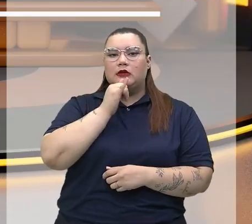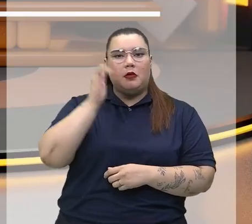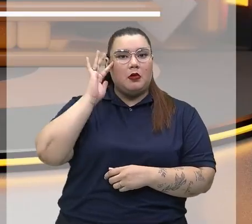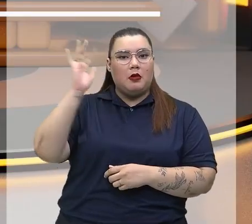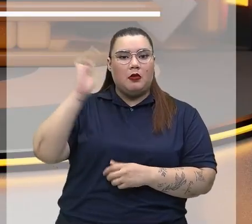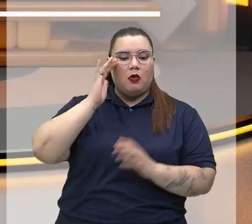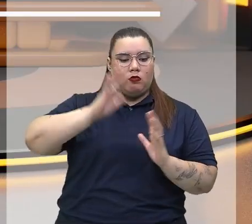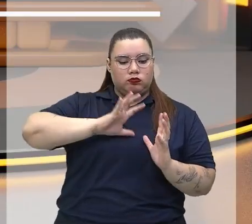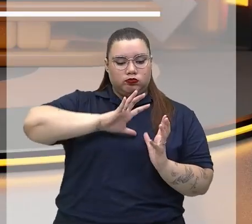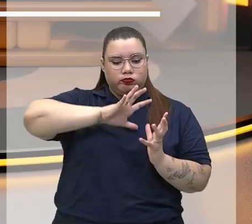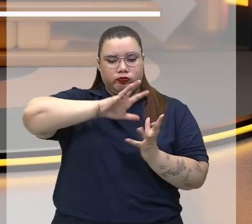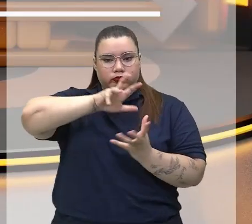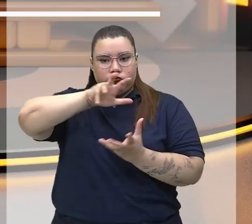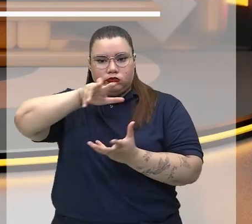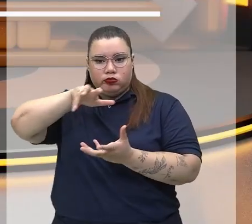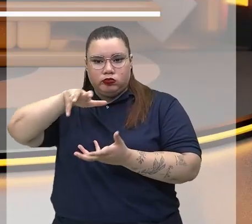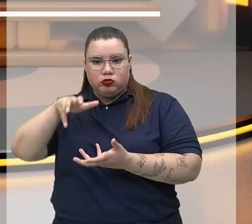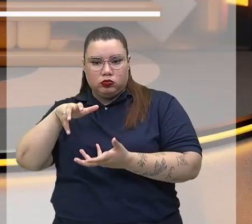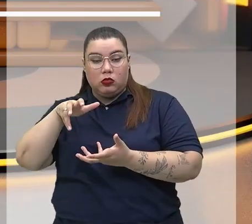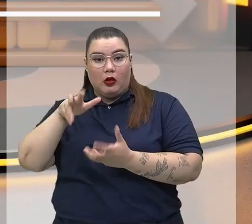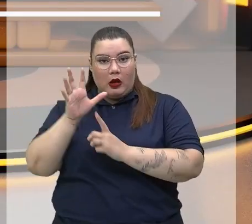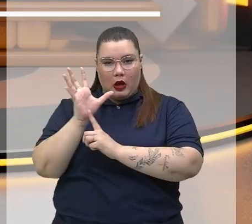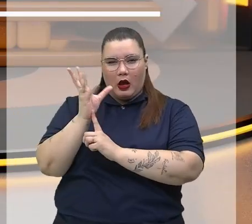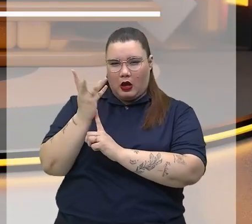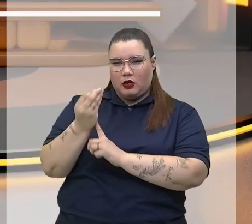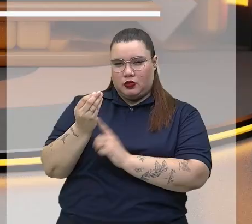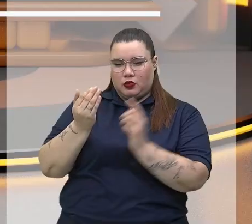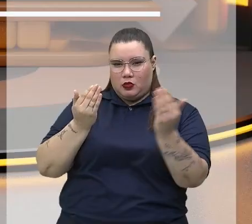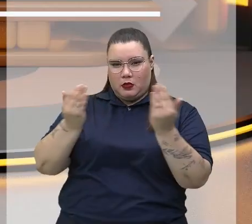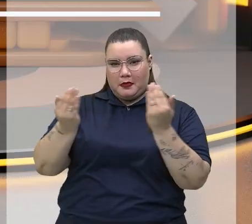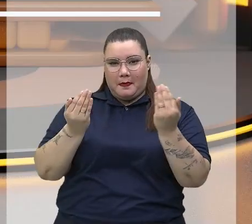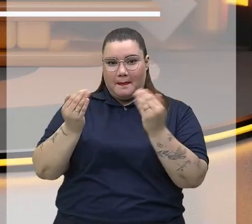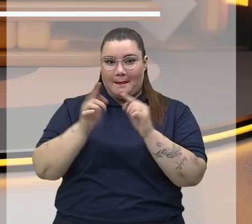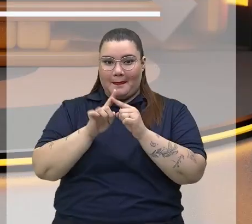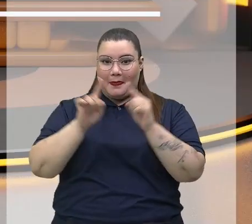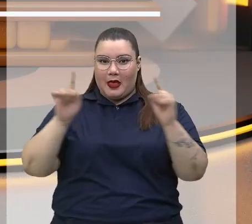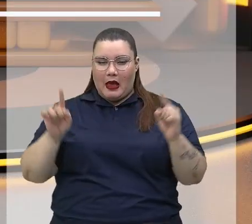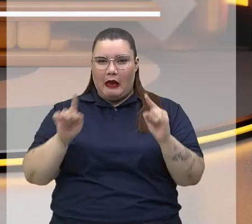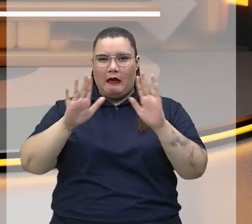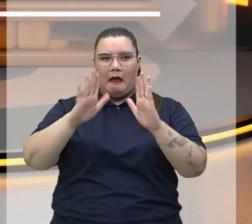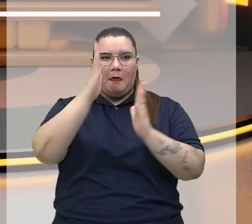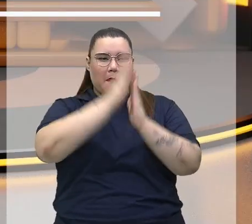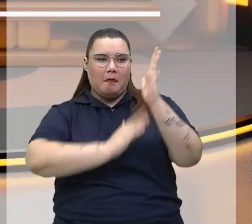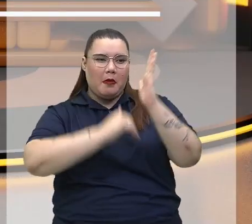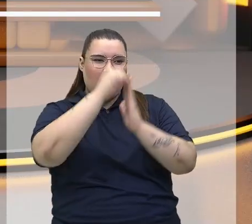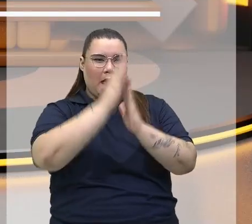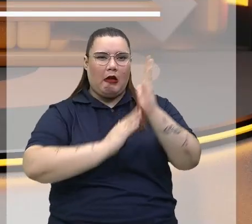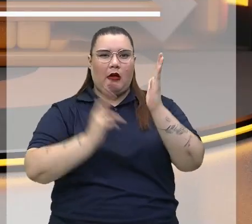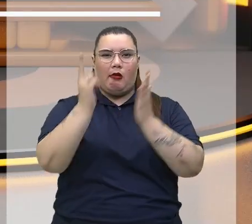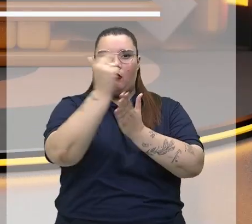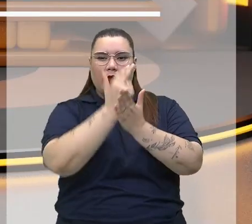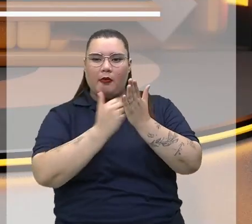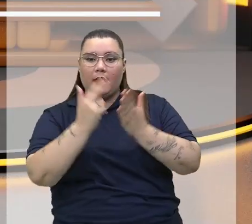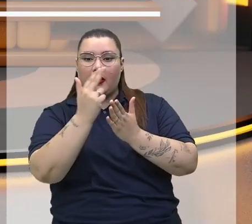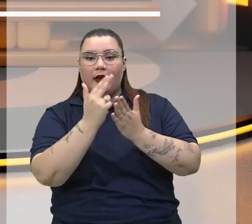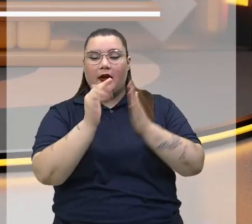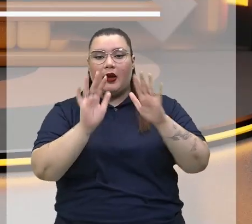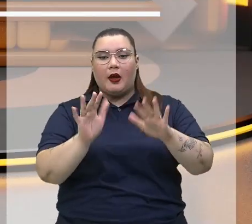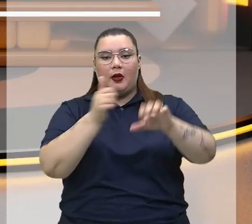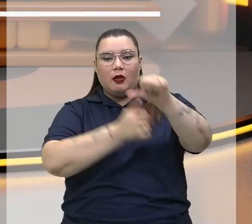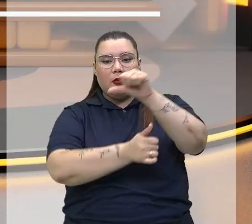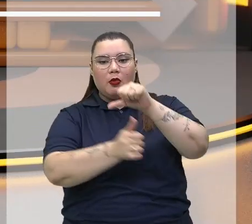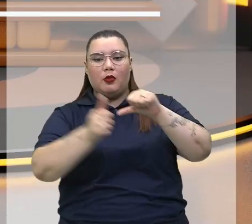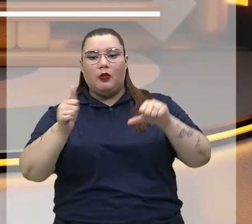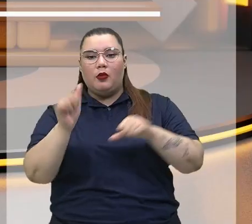é como uma grande obra de arte, mas em vez de tinta e pincel, o artista usou